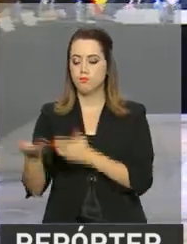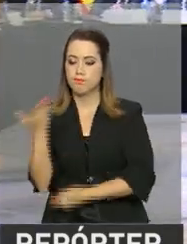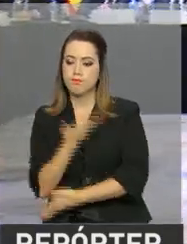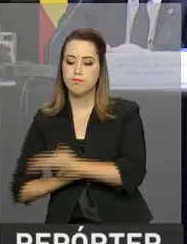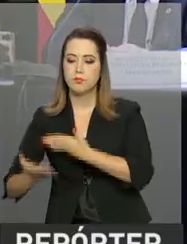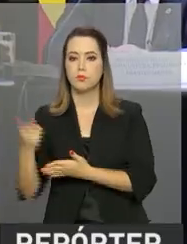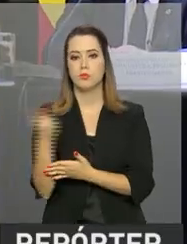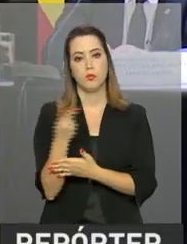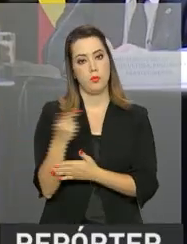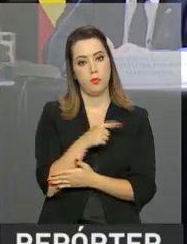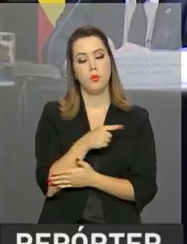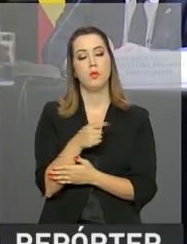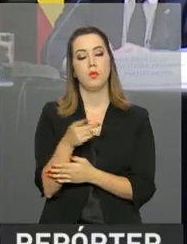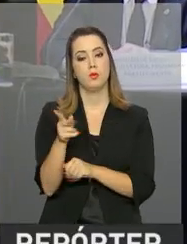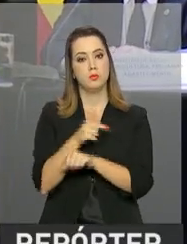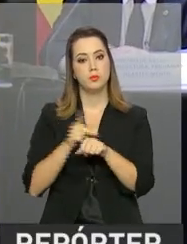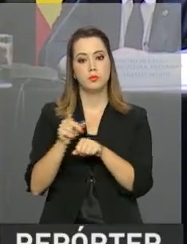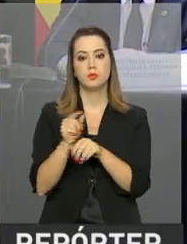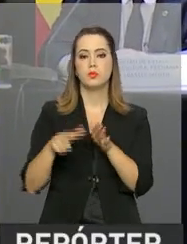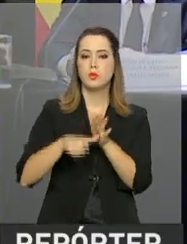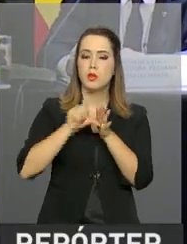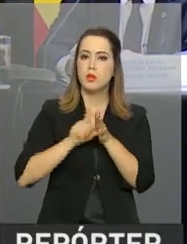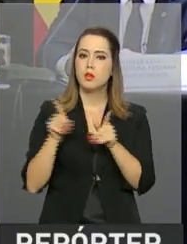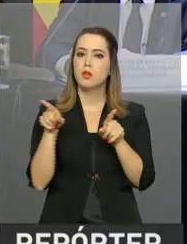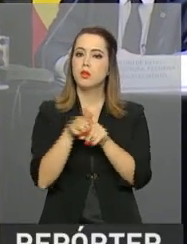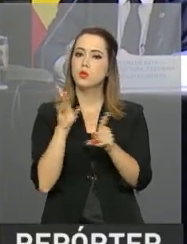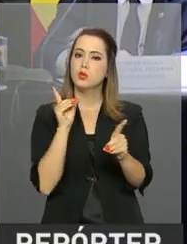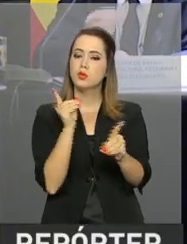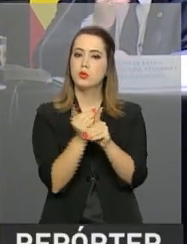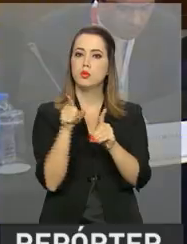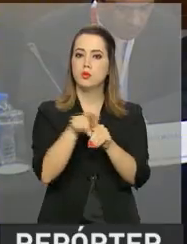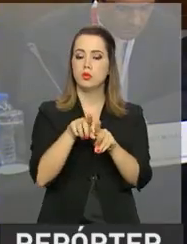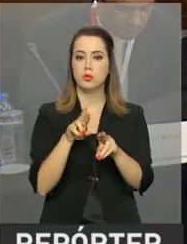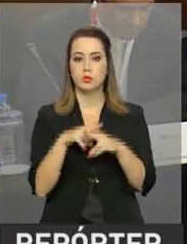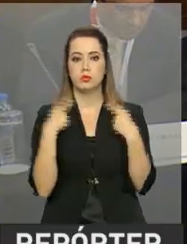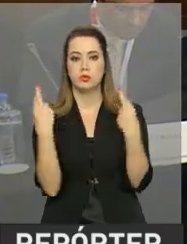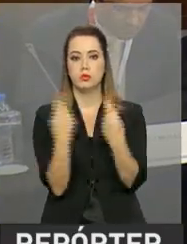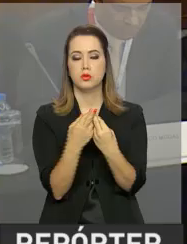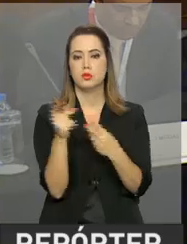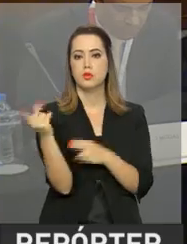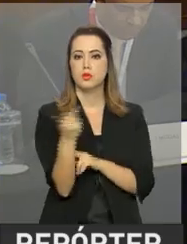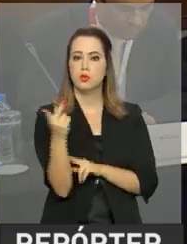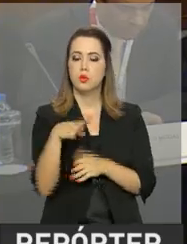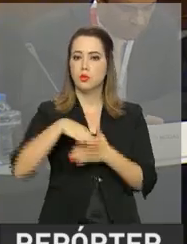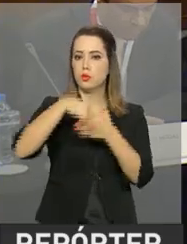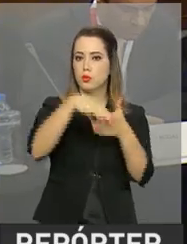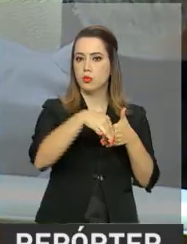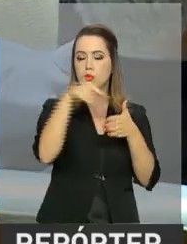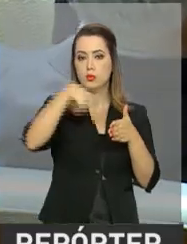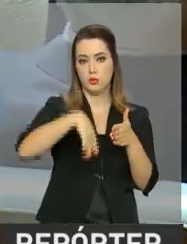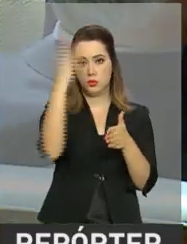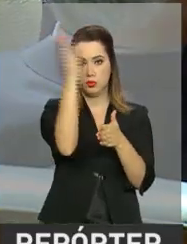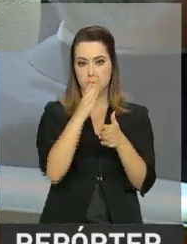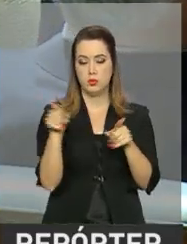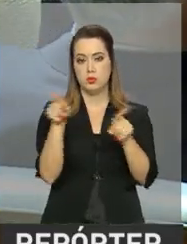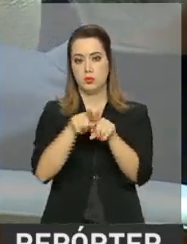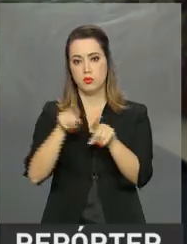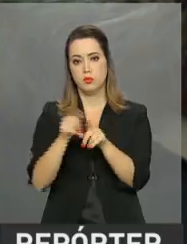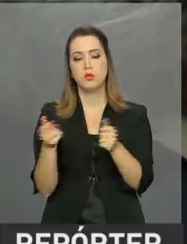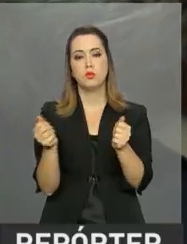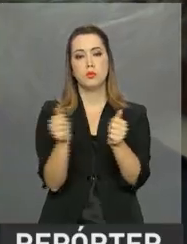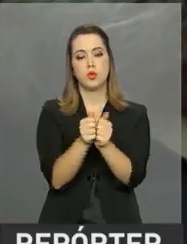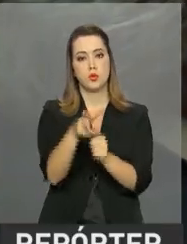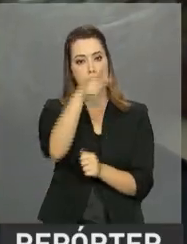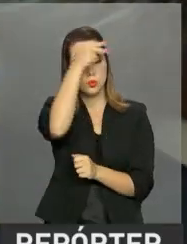os dois países. Antes do encontro, Michel Temer se reuniu em separado com lideranças empresariais nacionais e com o prefeito